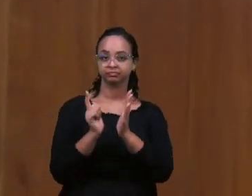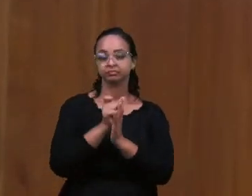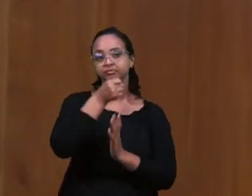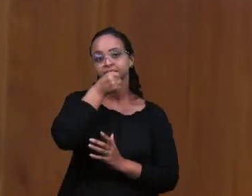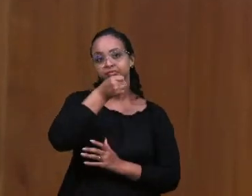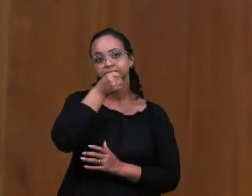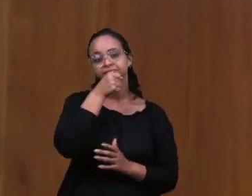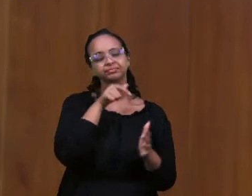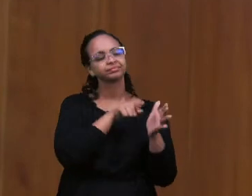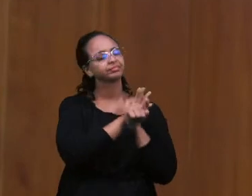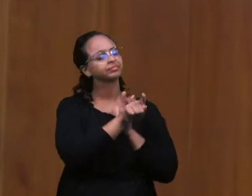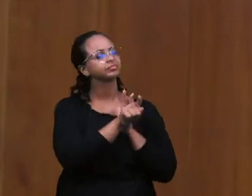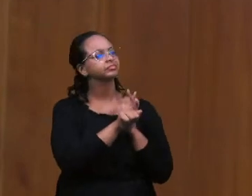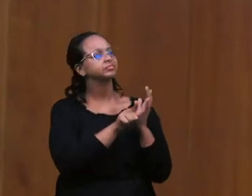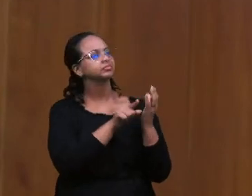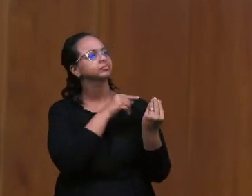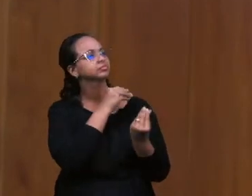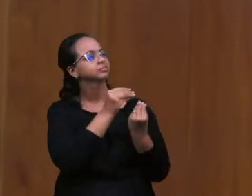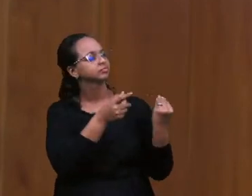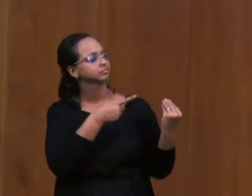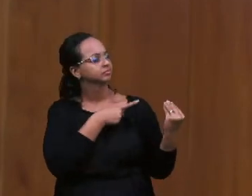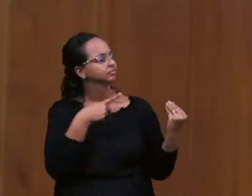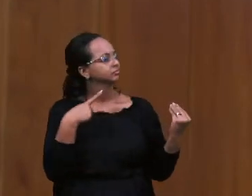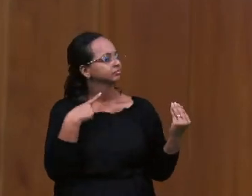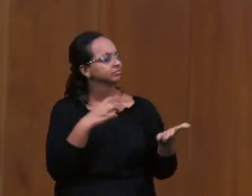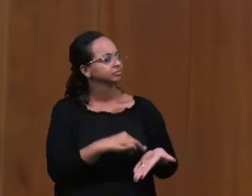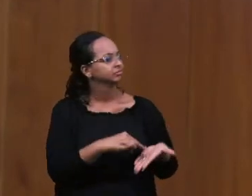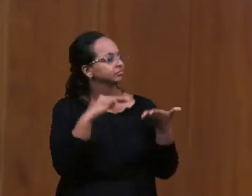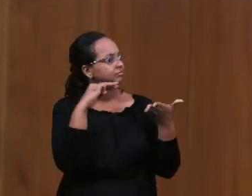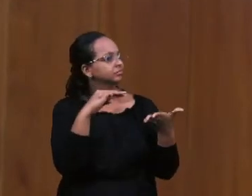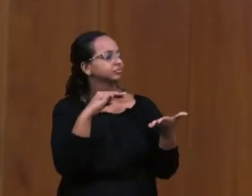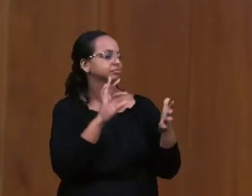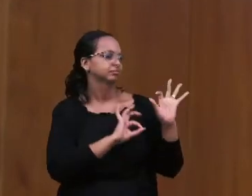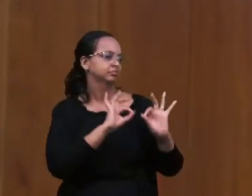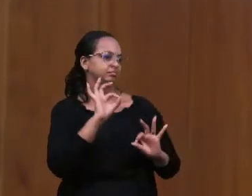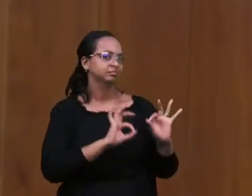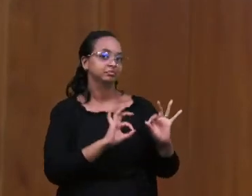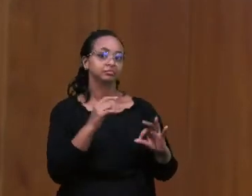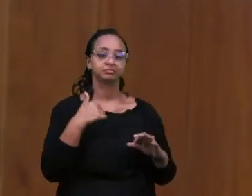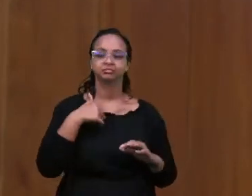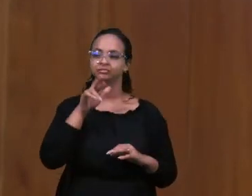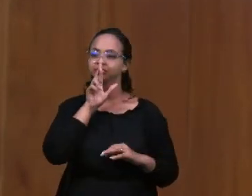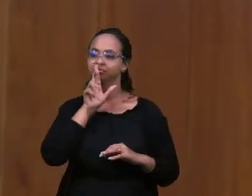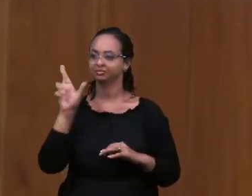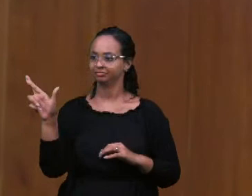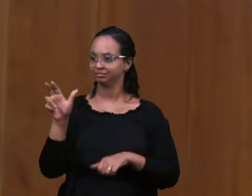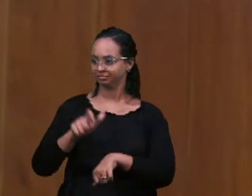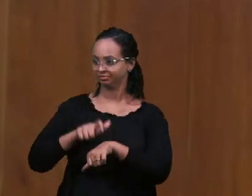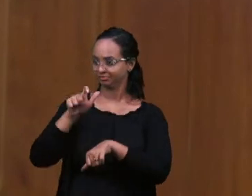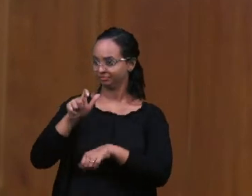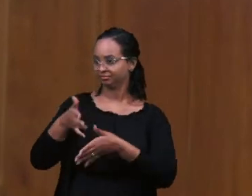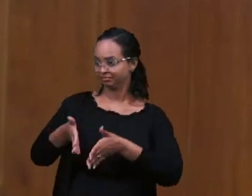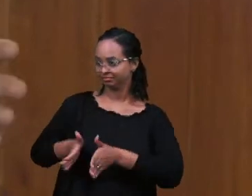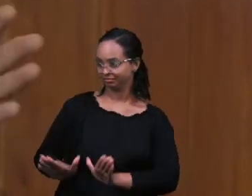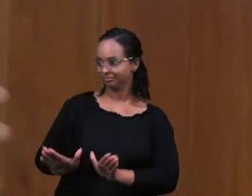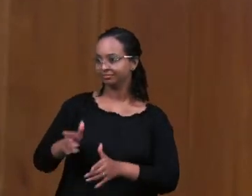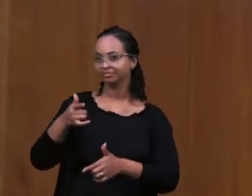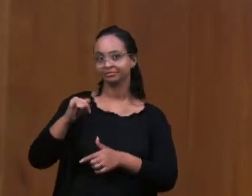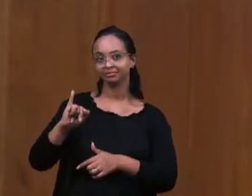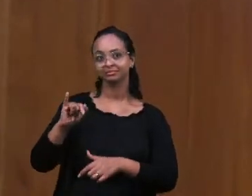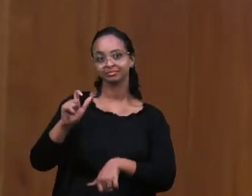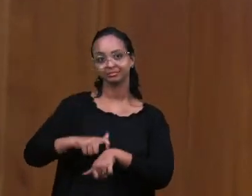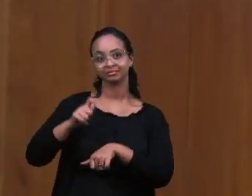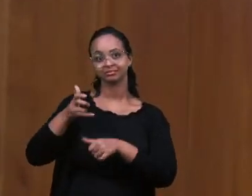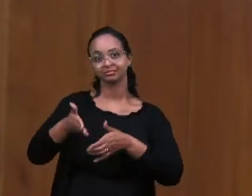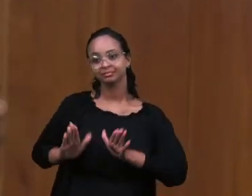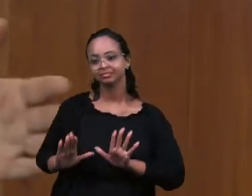como é que o pastor na igreja Cristã Maranata é preparado? Eu respondi assim, desde o dia que ele nasce. Ele nasceu, ele já começa a